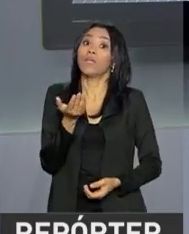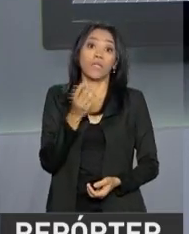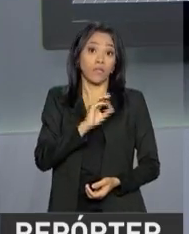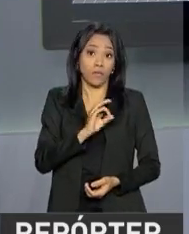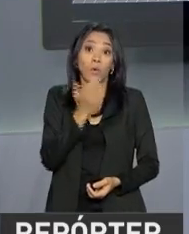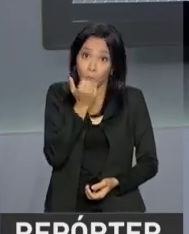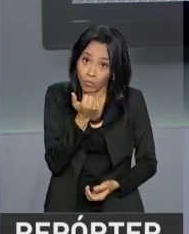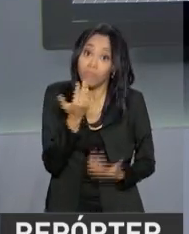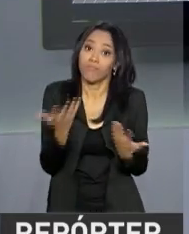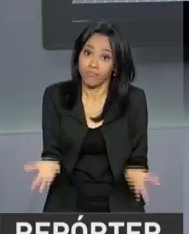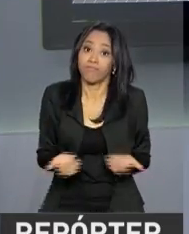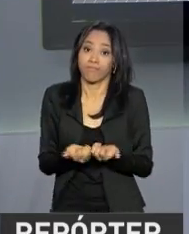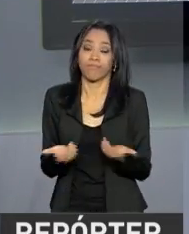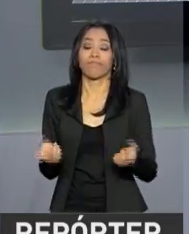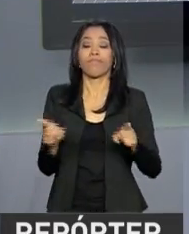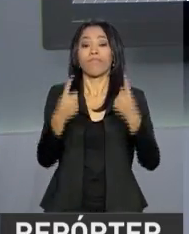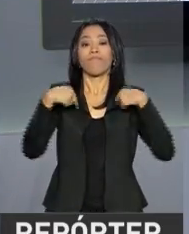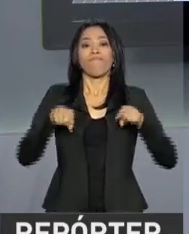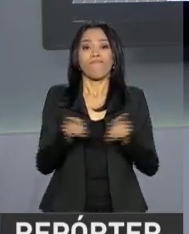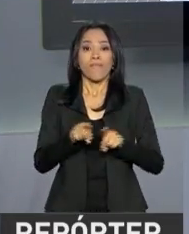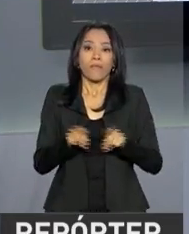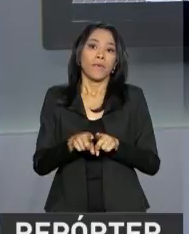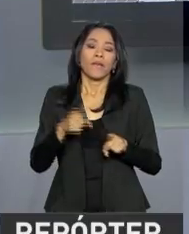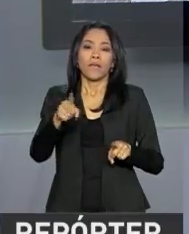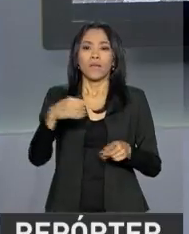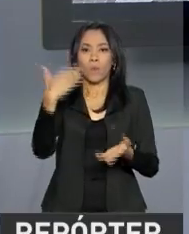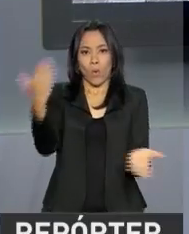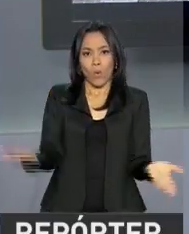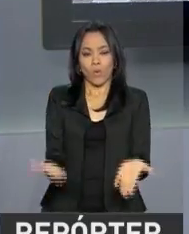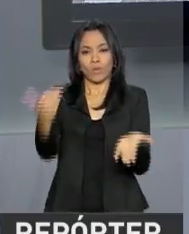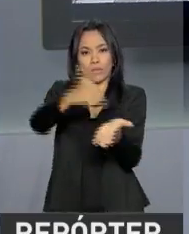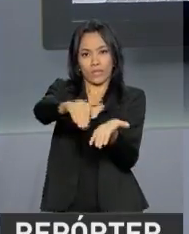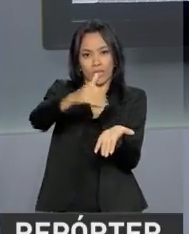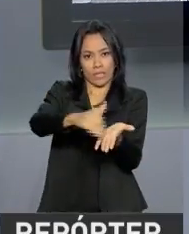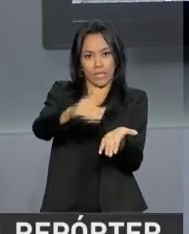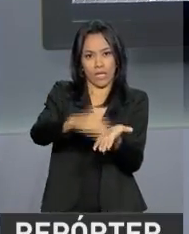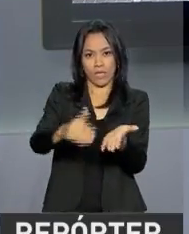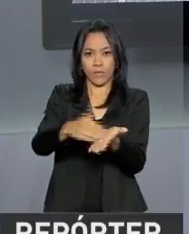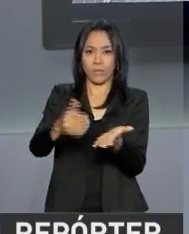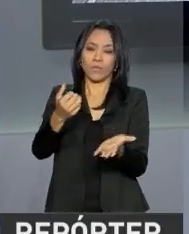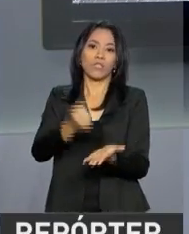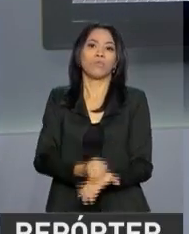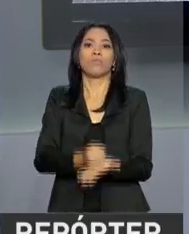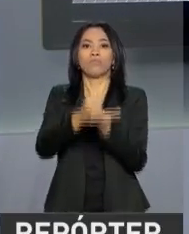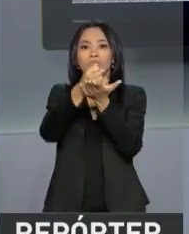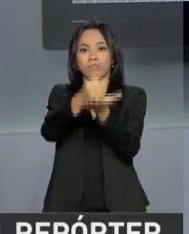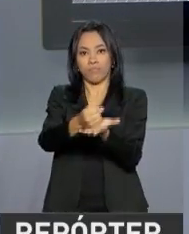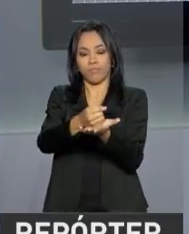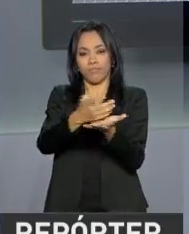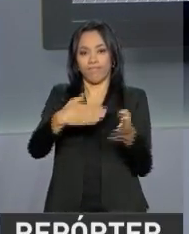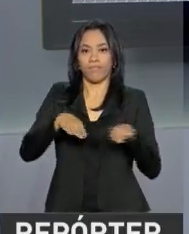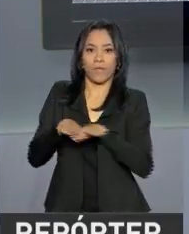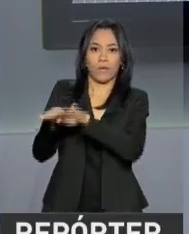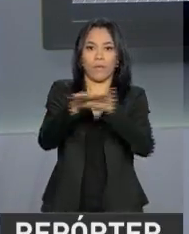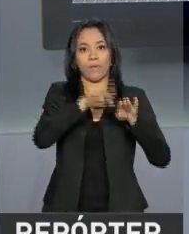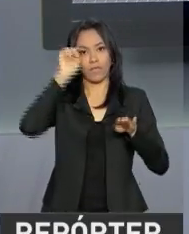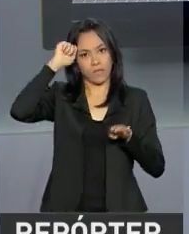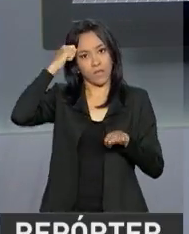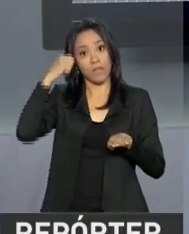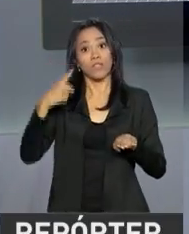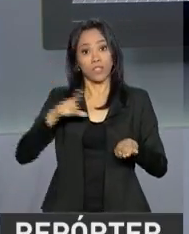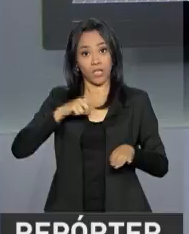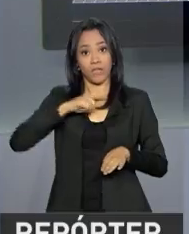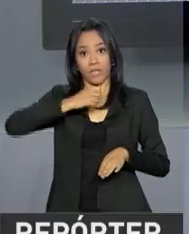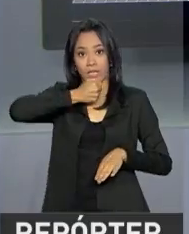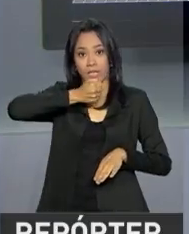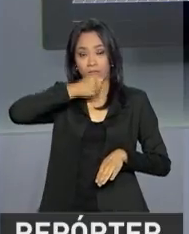hoje o secretário especial de políticas de promoção da igualdade racial juvenal araújo júnior esteve aqui na tv nbr e participou